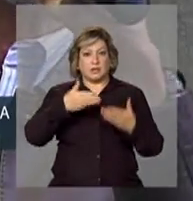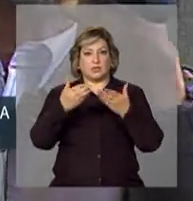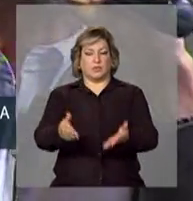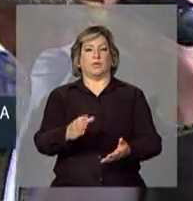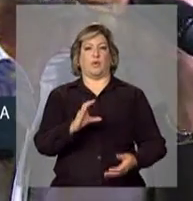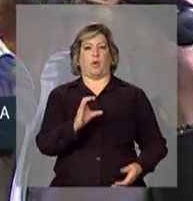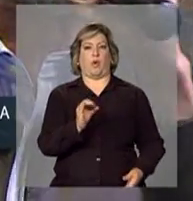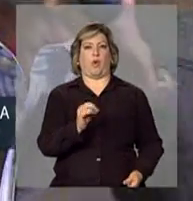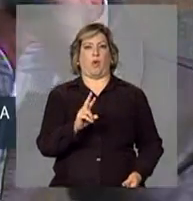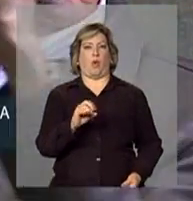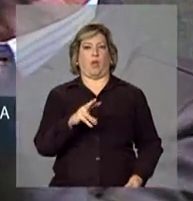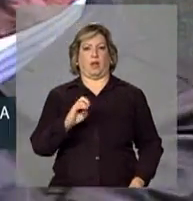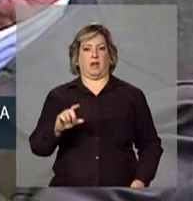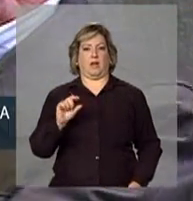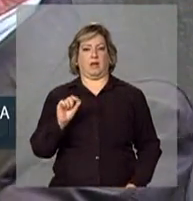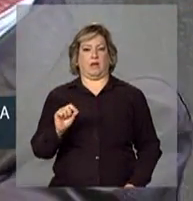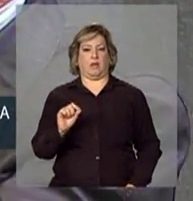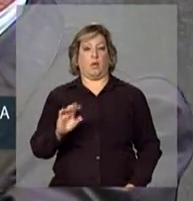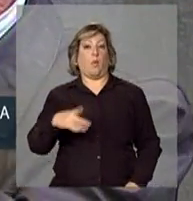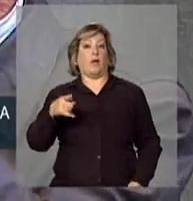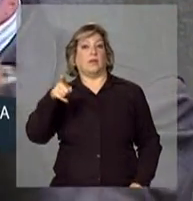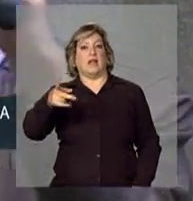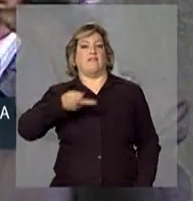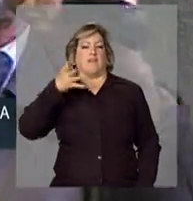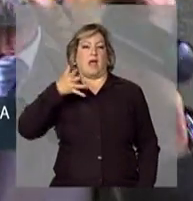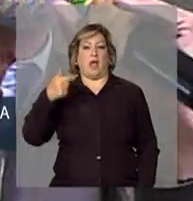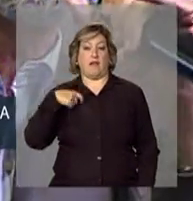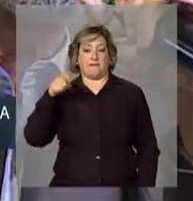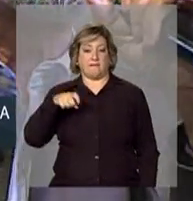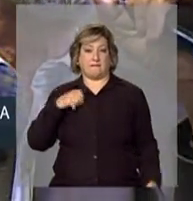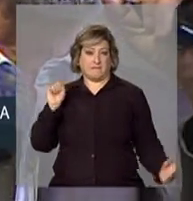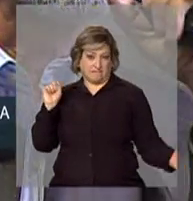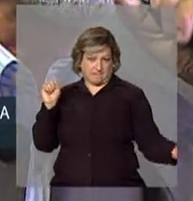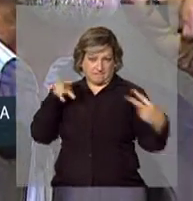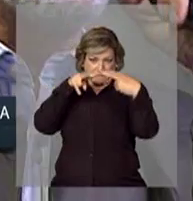coronel Ustra durante o seu depoimento.